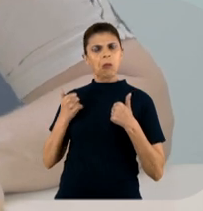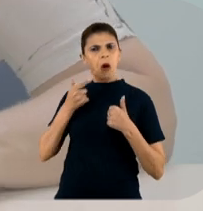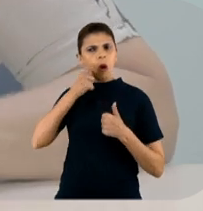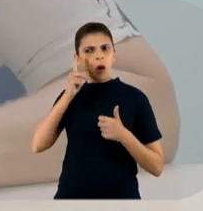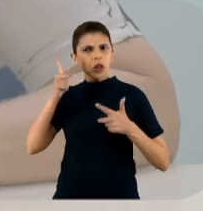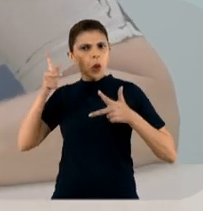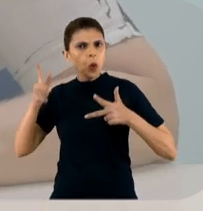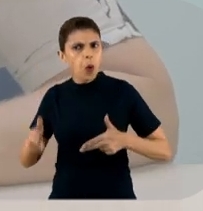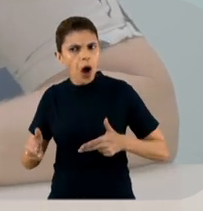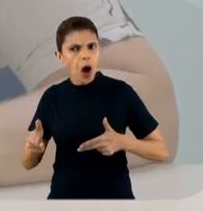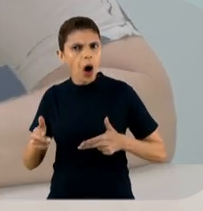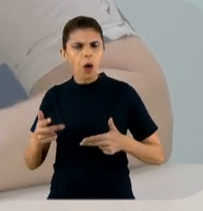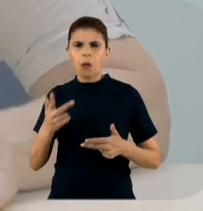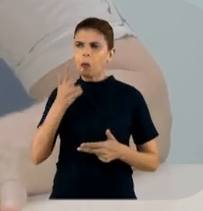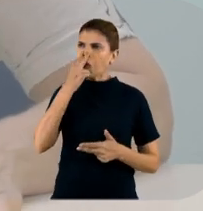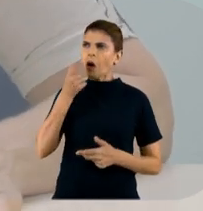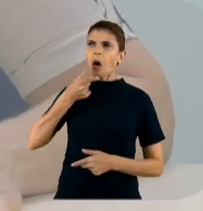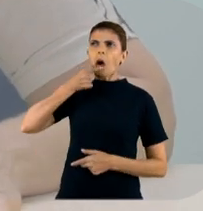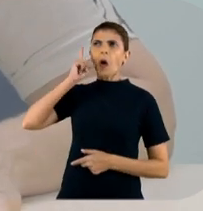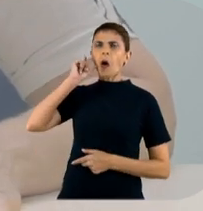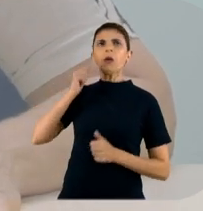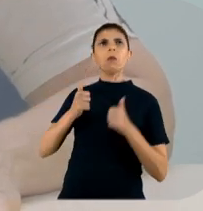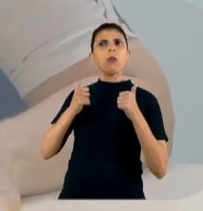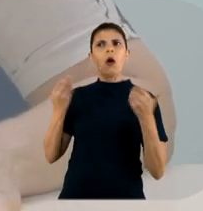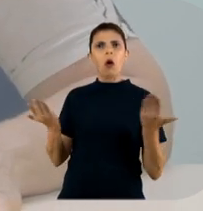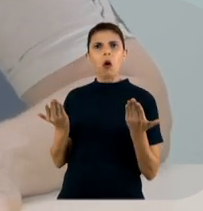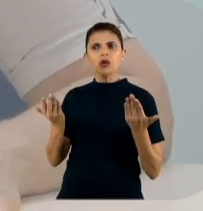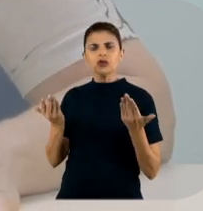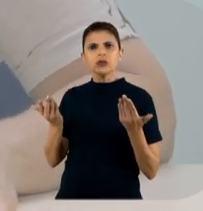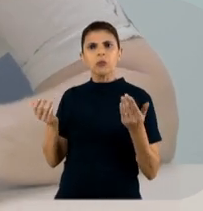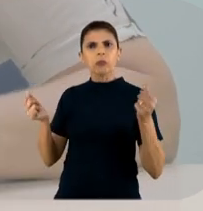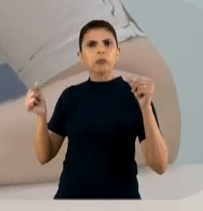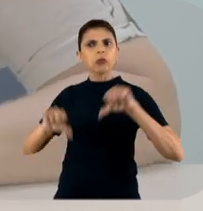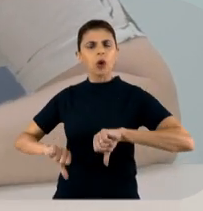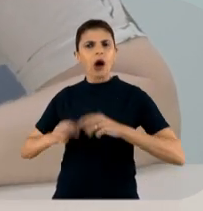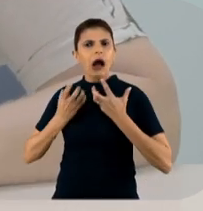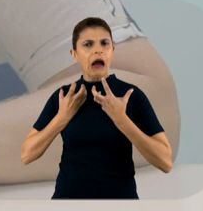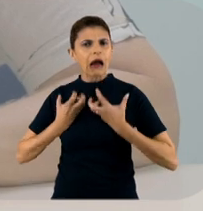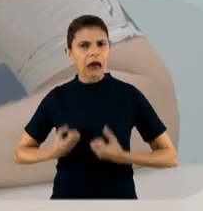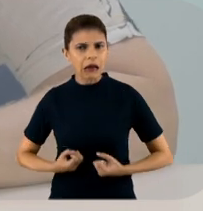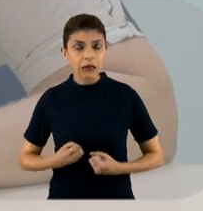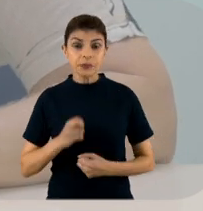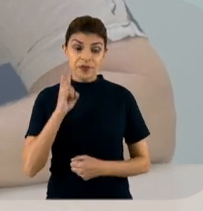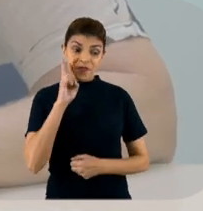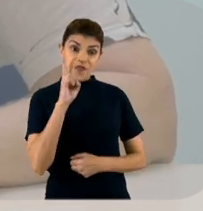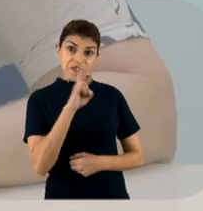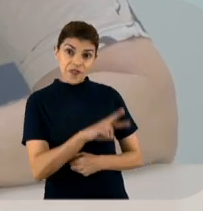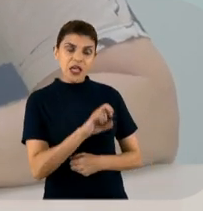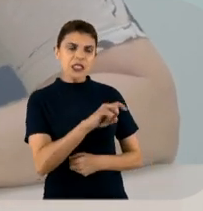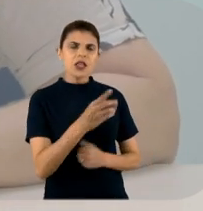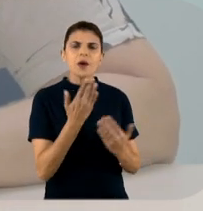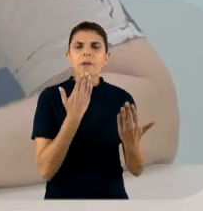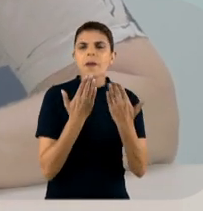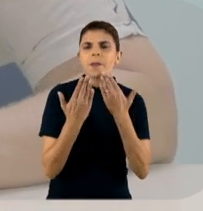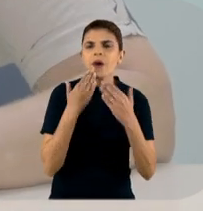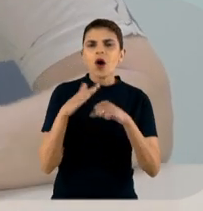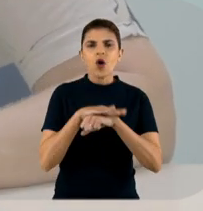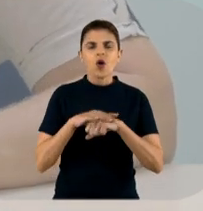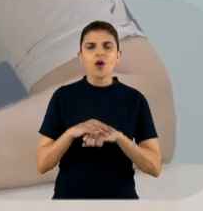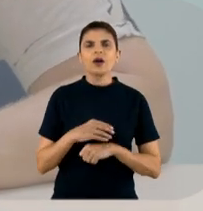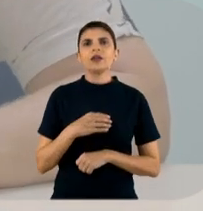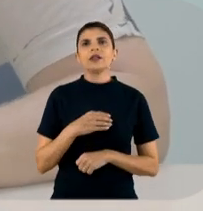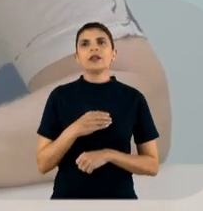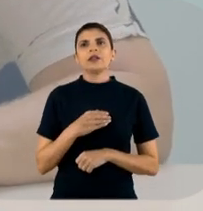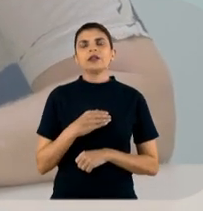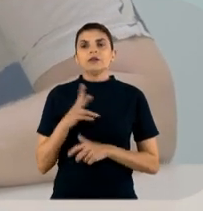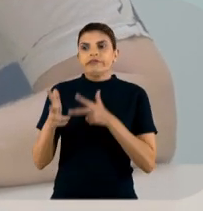igual ou Hoje eu tô mais cansado do que ontem né olhasse a pessoa tá conseguindo conversar ou se ela para a